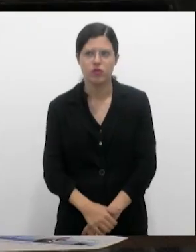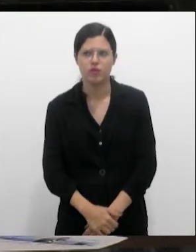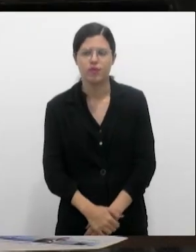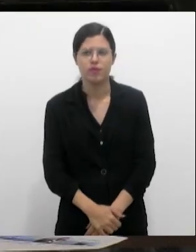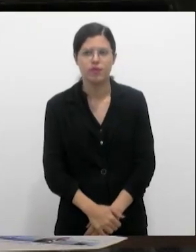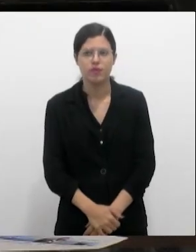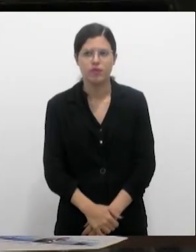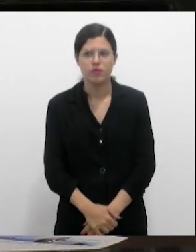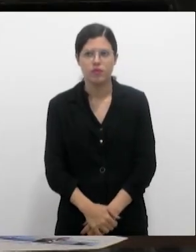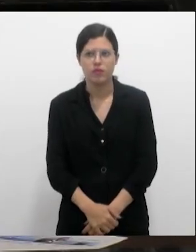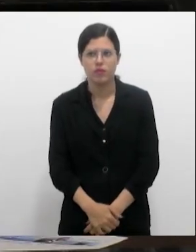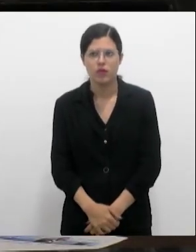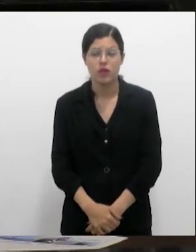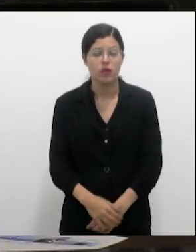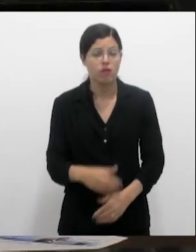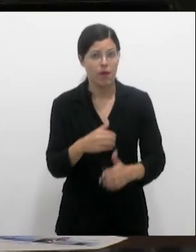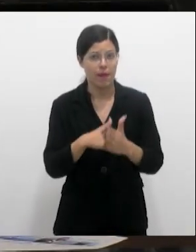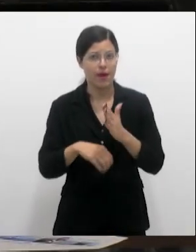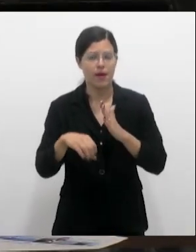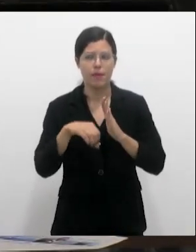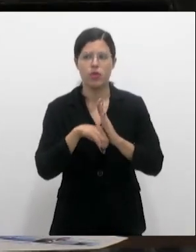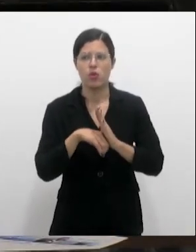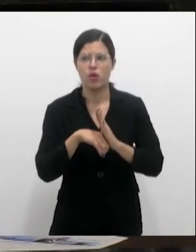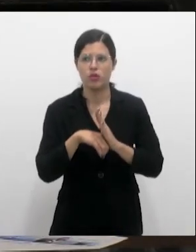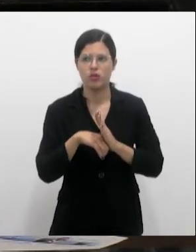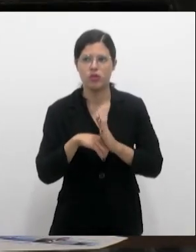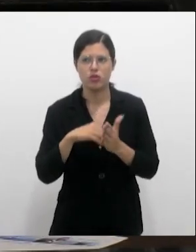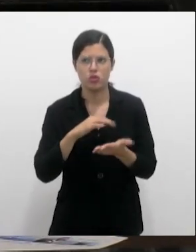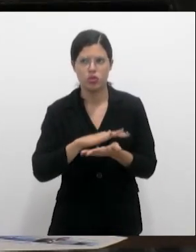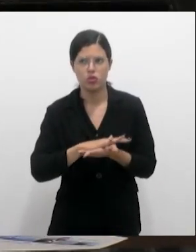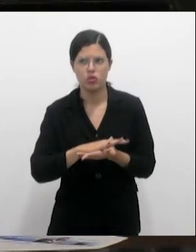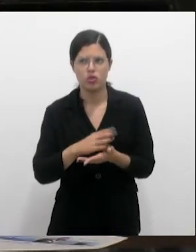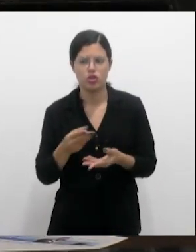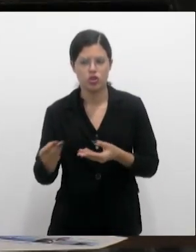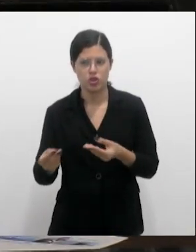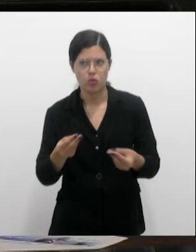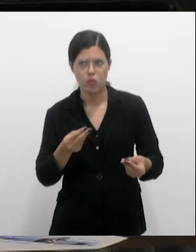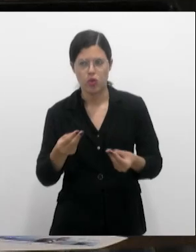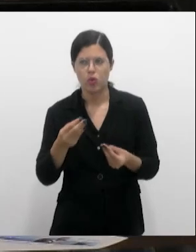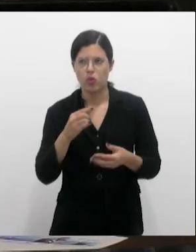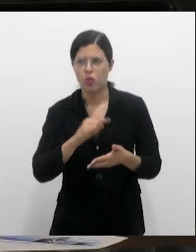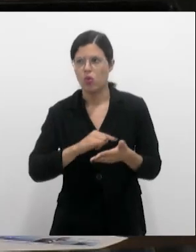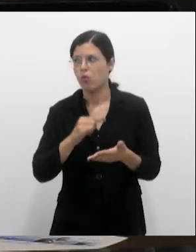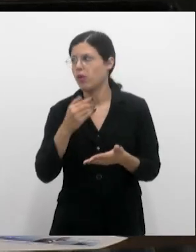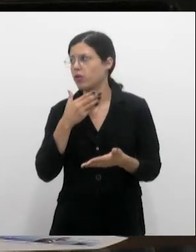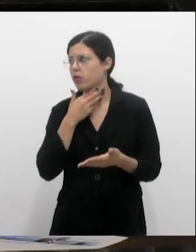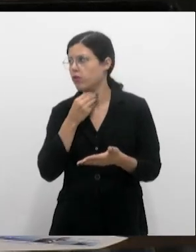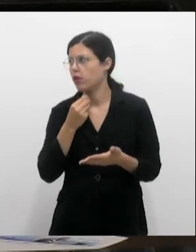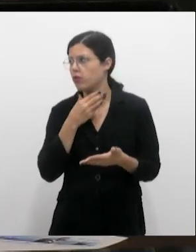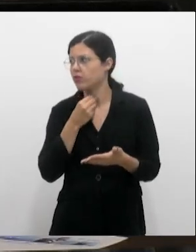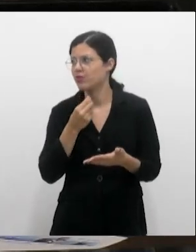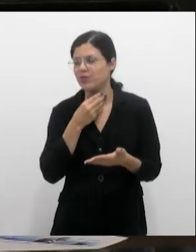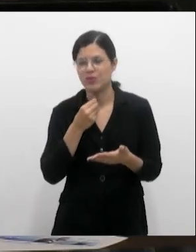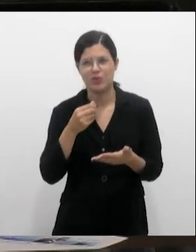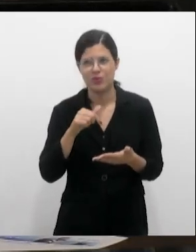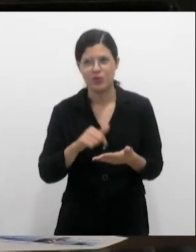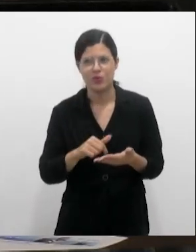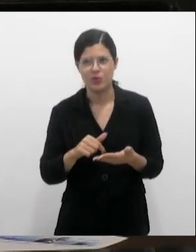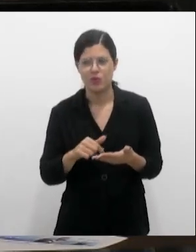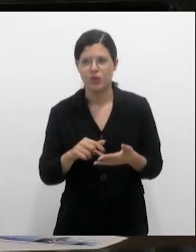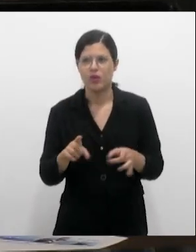forma inadvertida e criminosa distribuiu documentos falsos e não